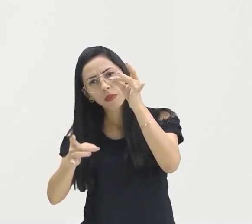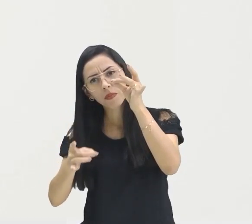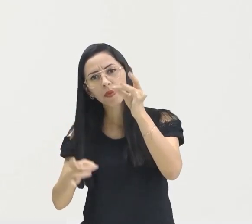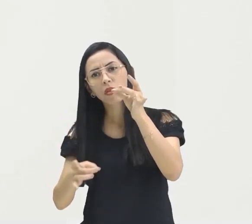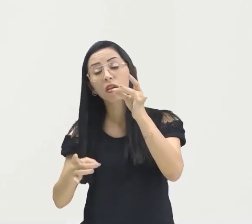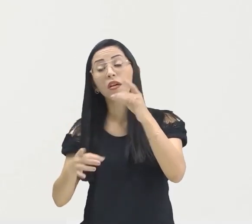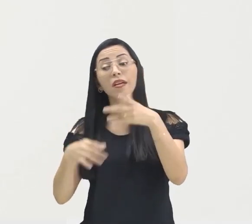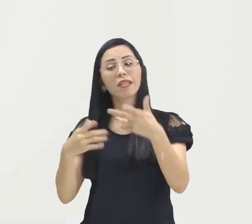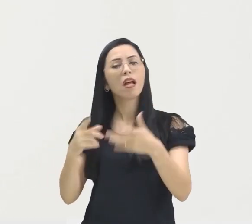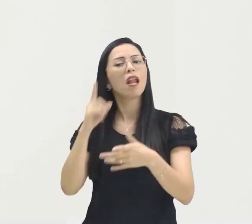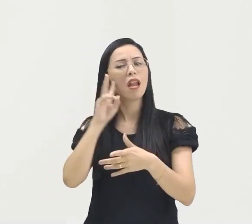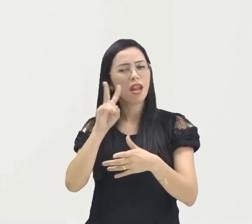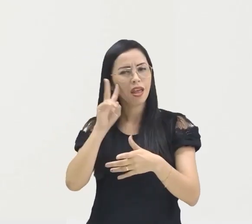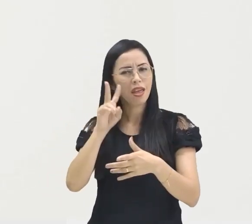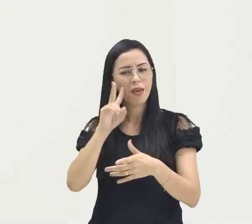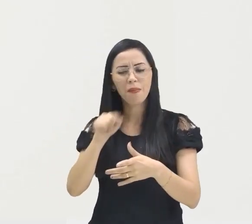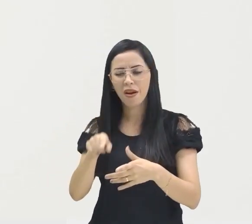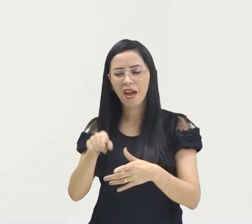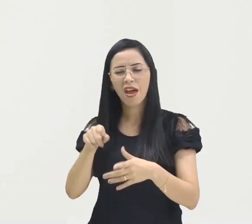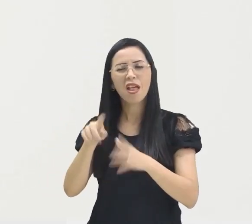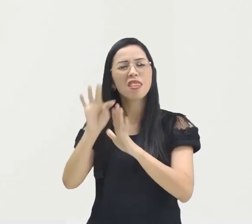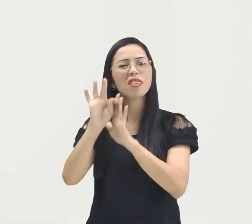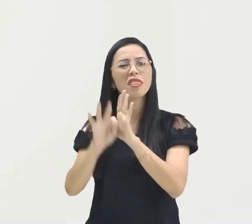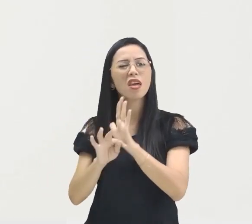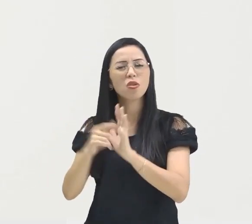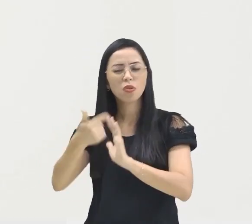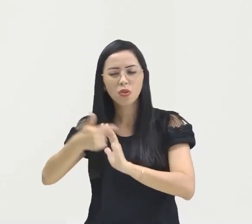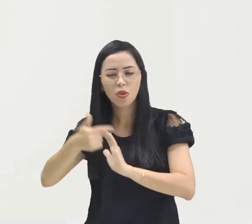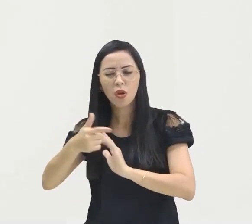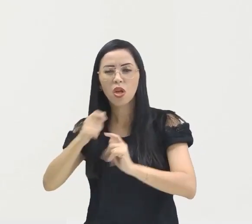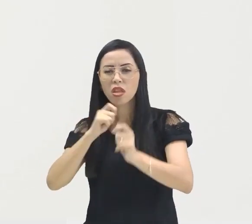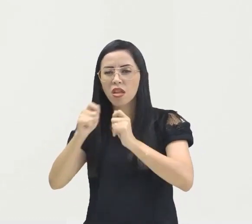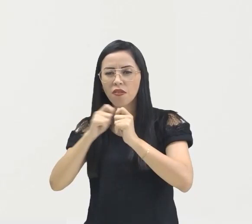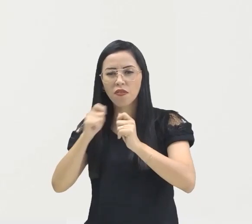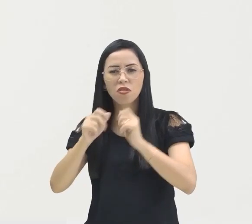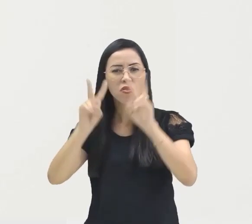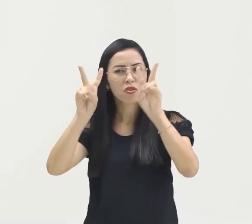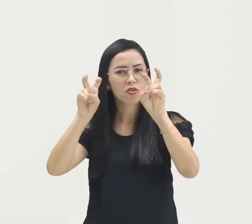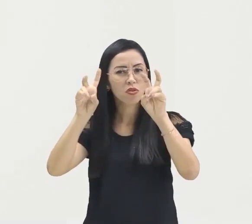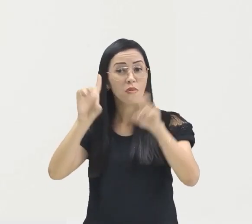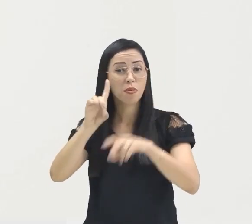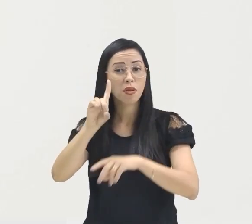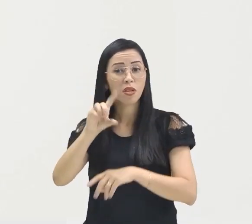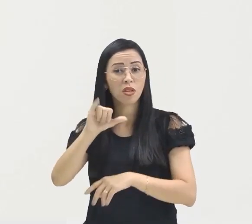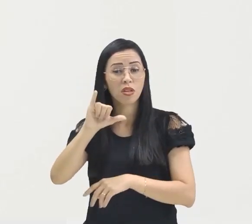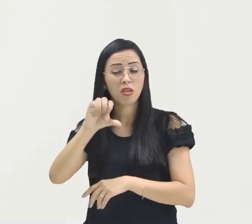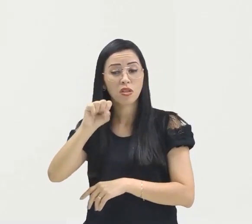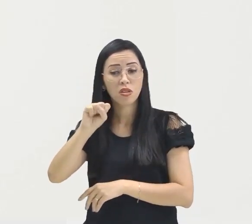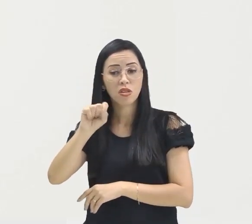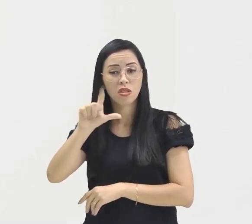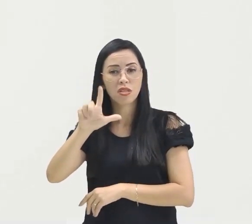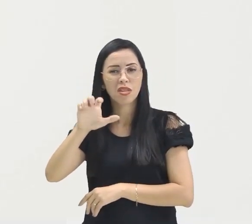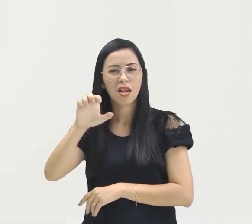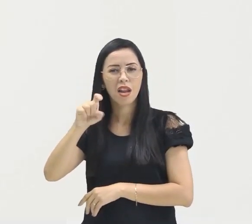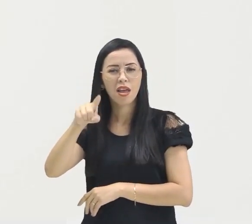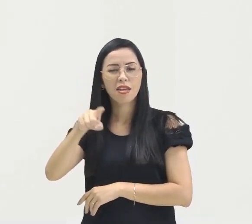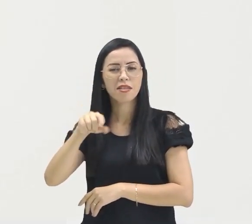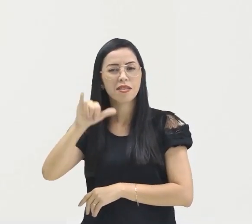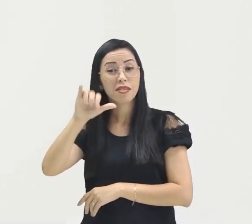da dislexia. Ele falou como é que se desenvolvia a criança que